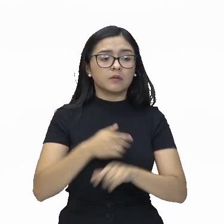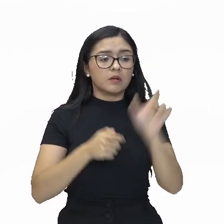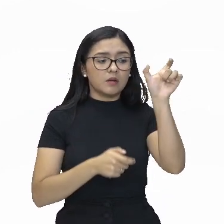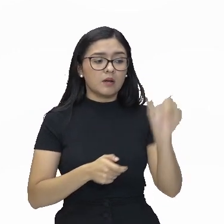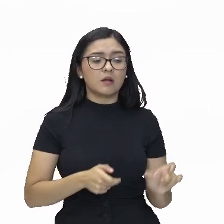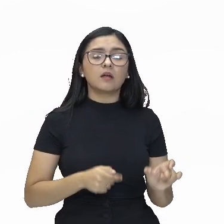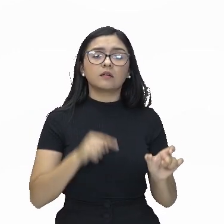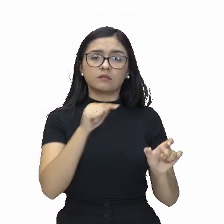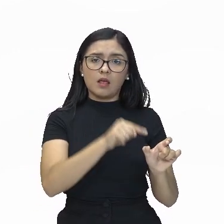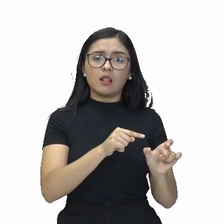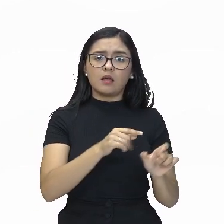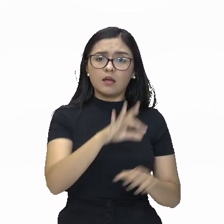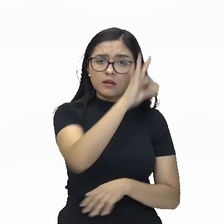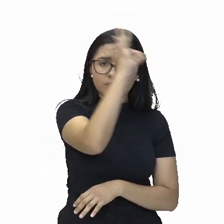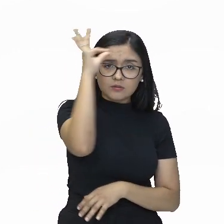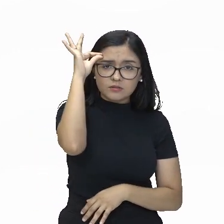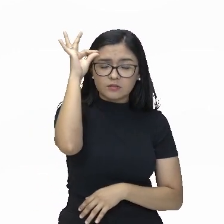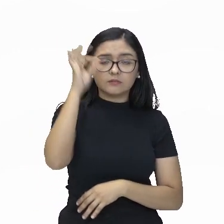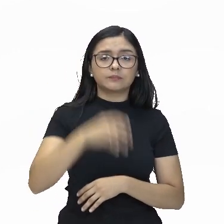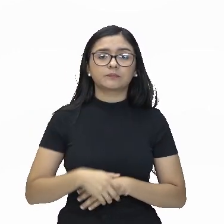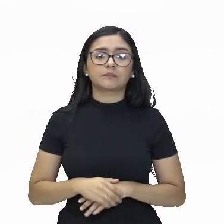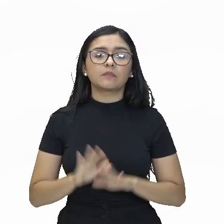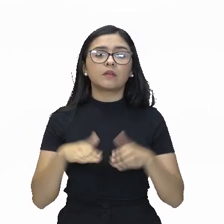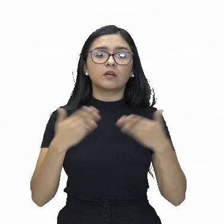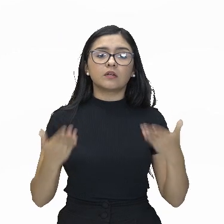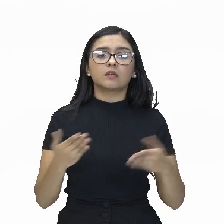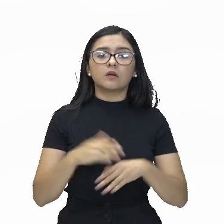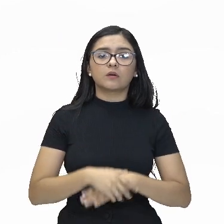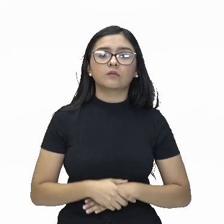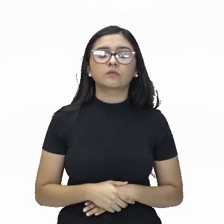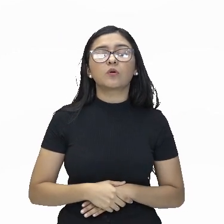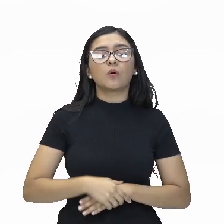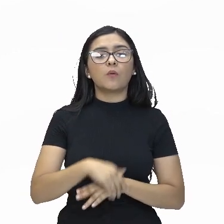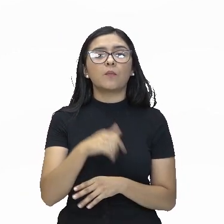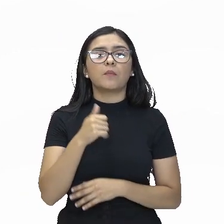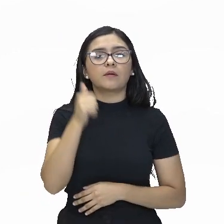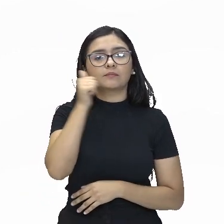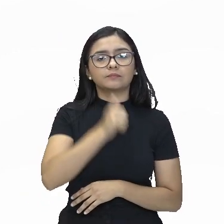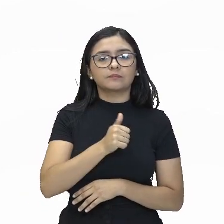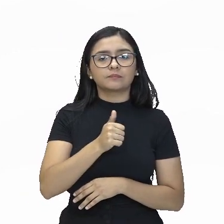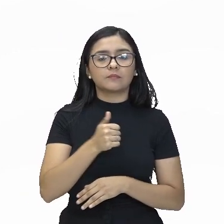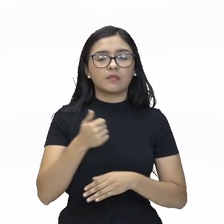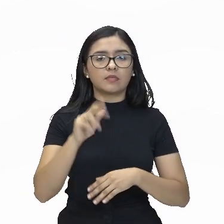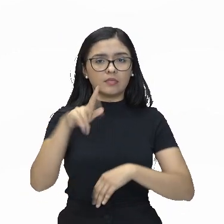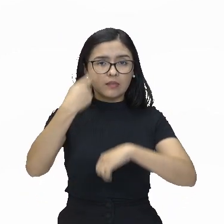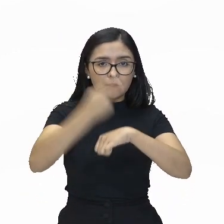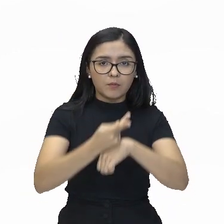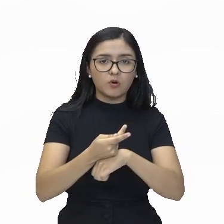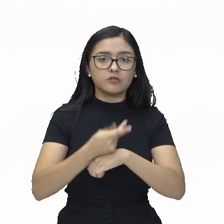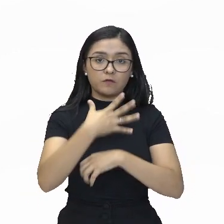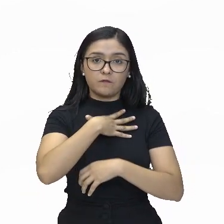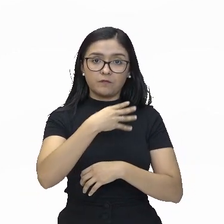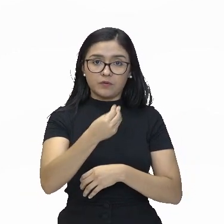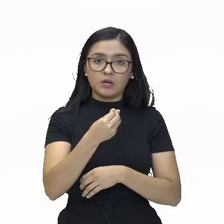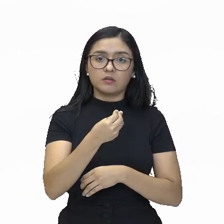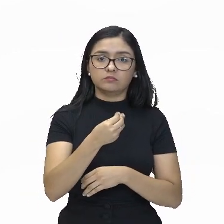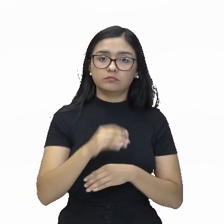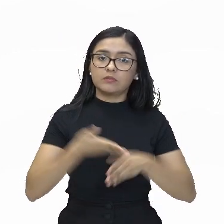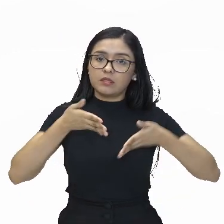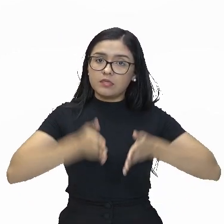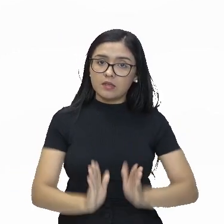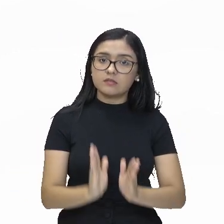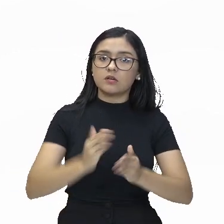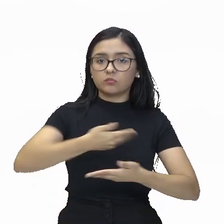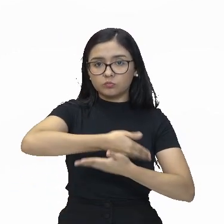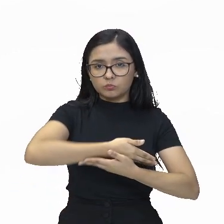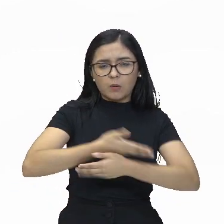era inocente. Uma branca indiazinha nasceu tempos depois, recebeu o nome de